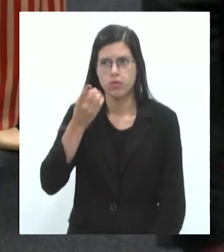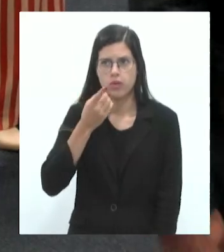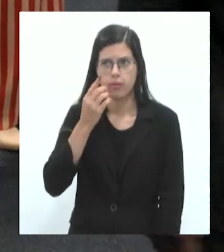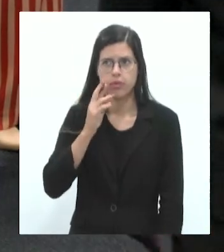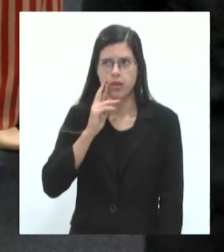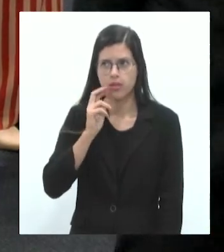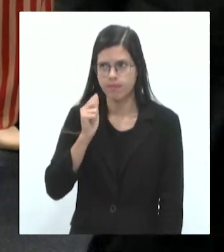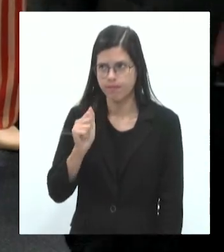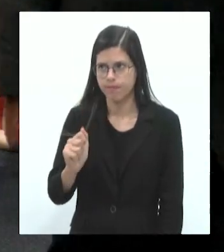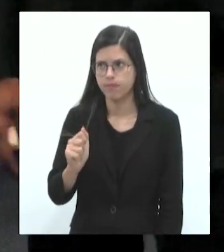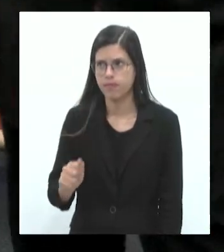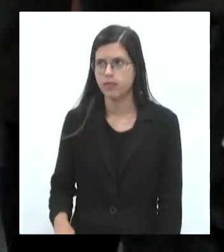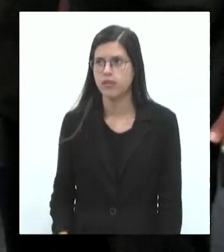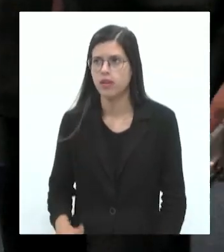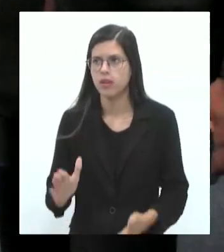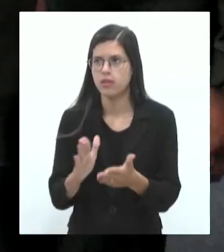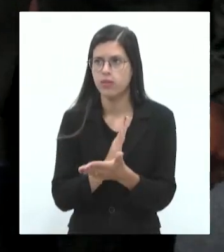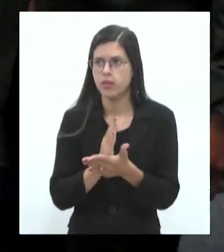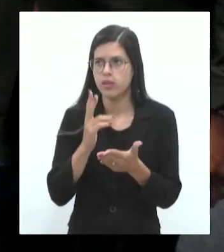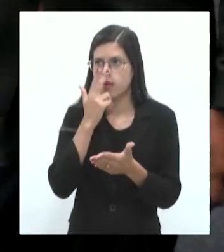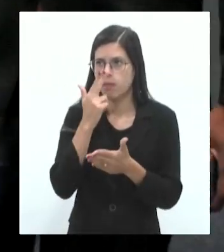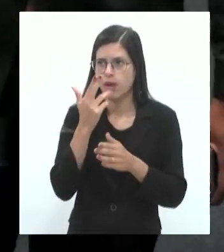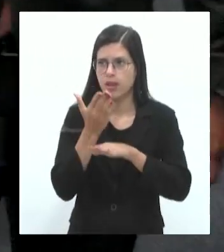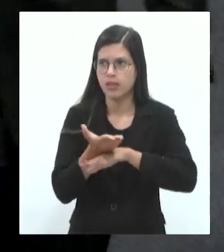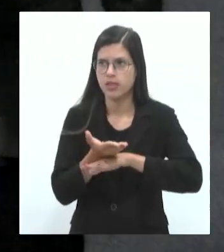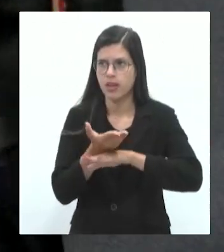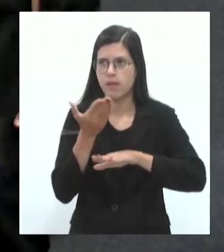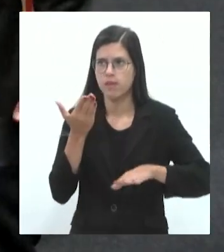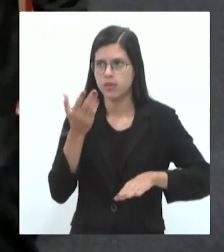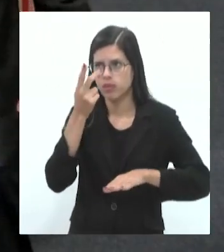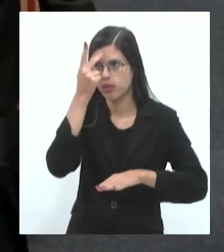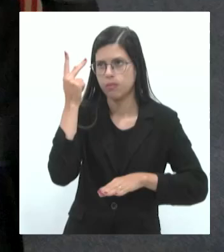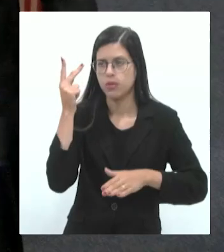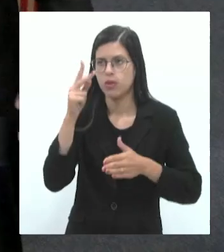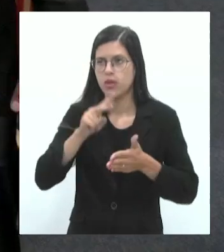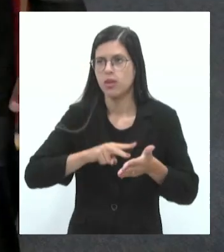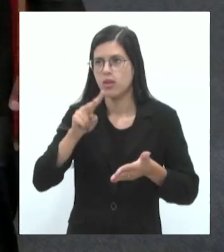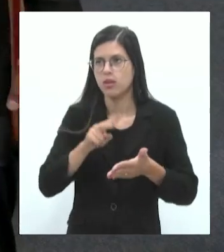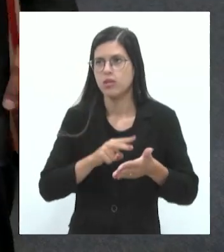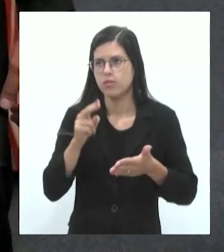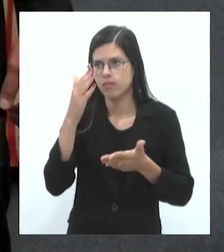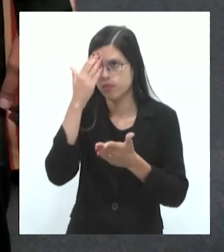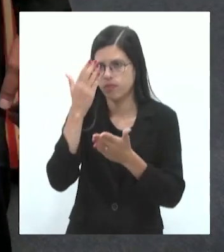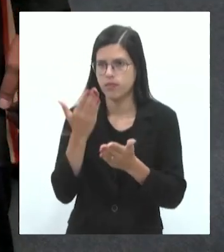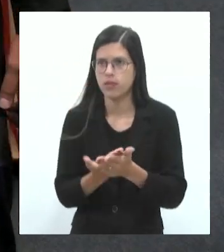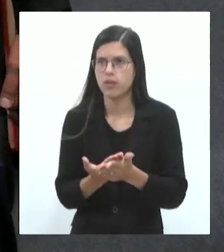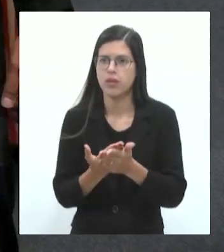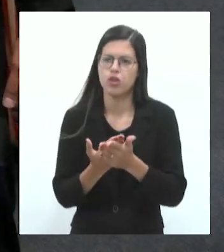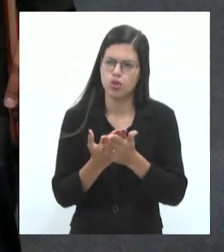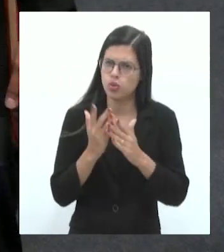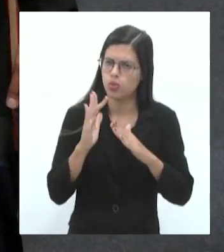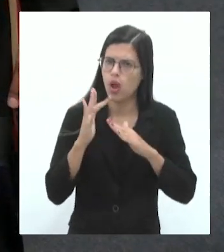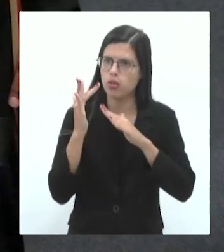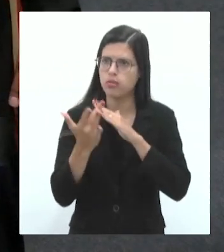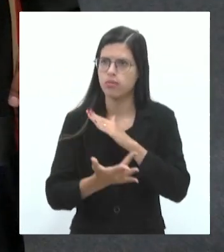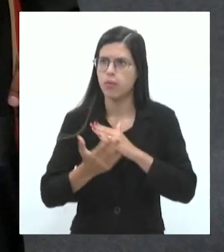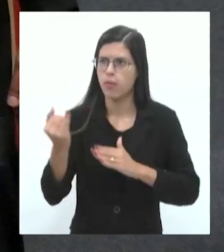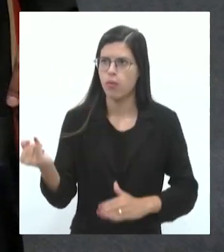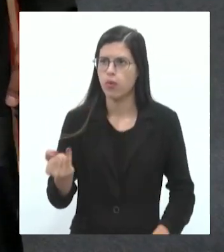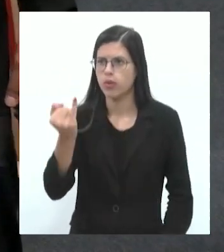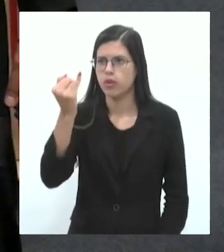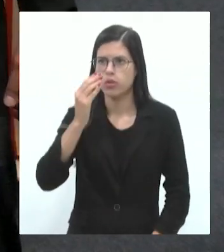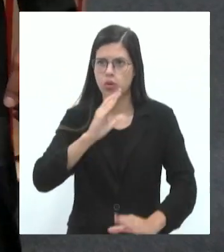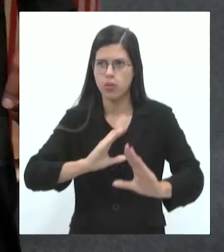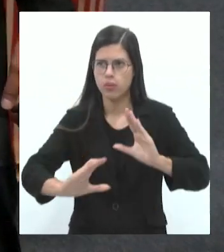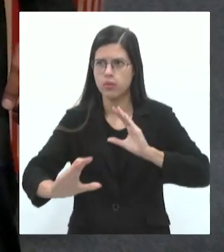as redes, às vezes, afastam as pessoas da leitura. E eu acho a rede muito importante para a comunicação. Um deputado, por exemplo,